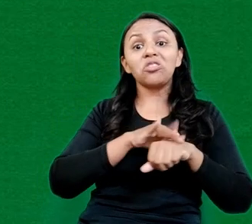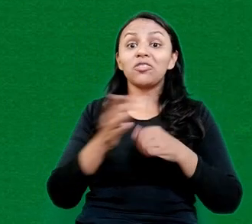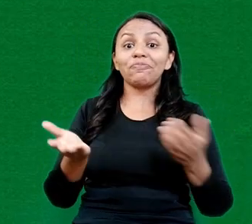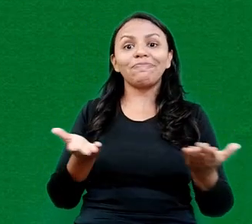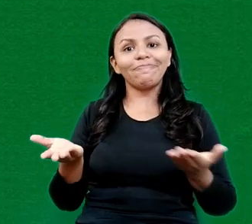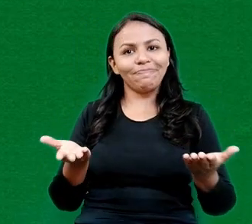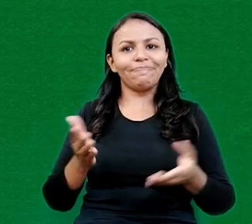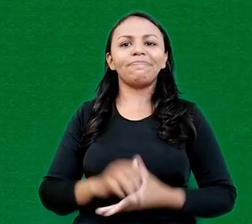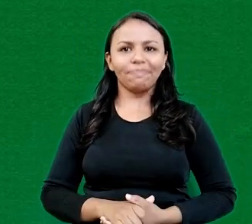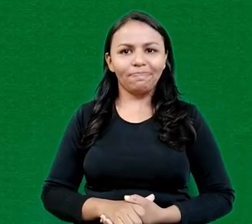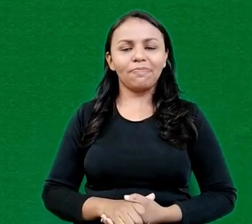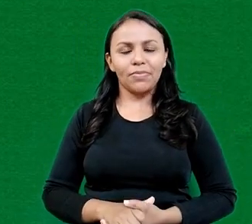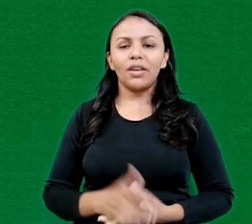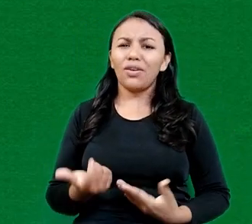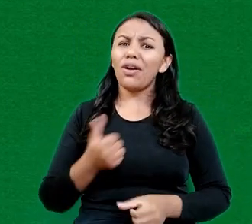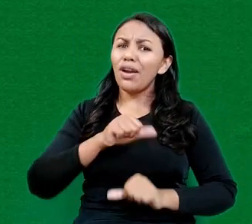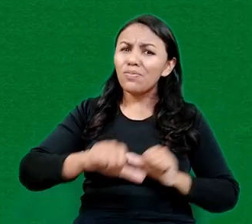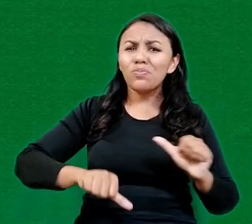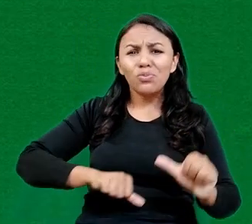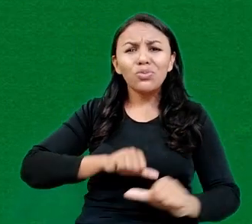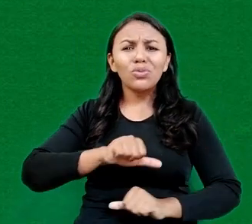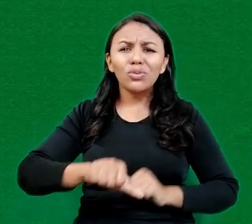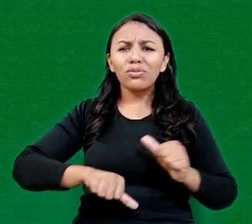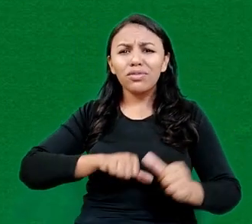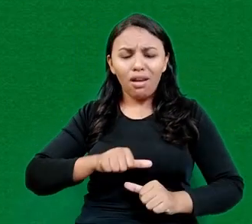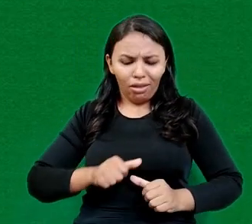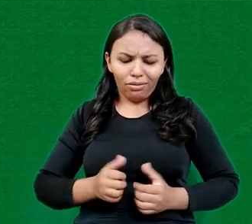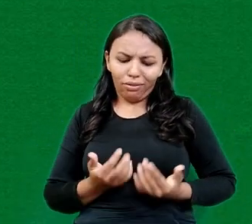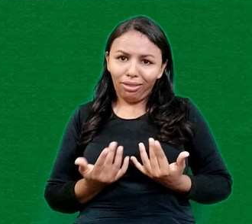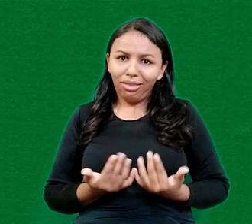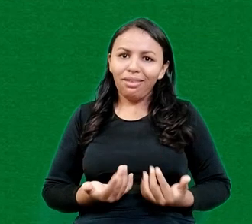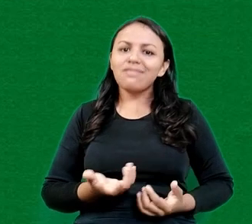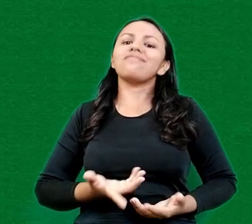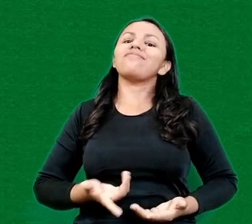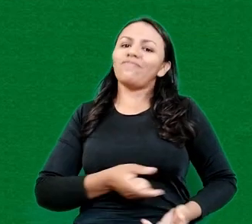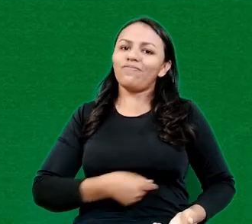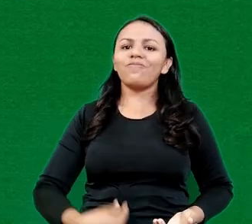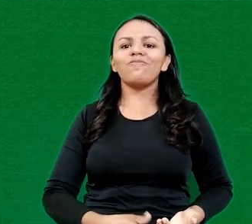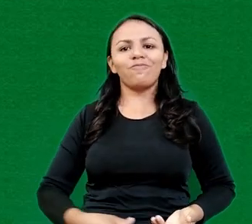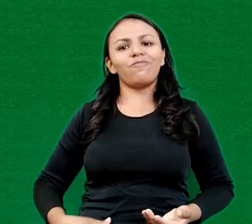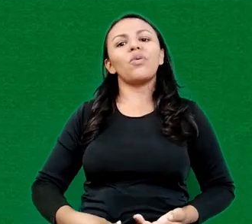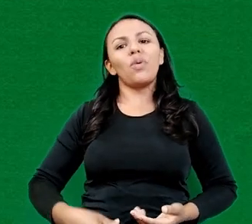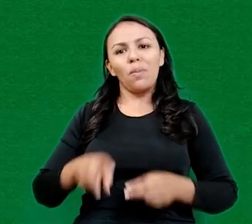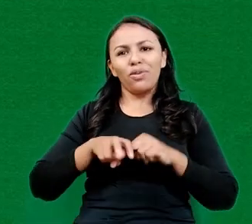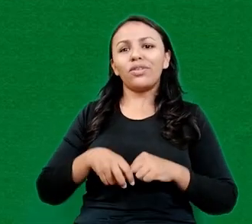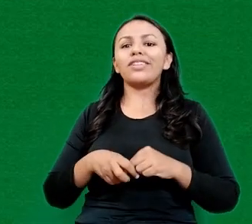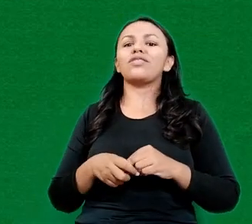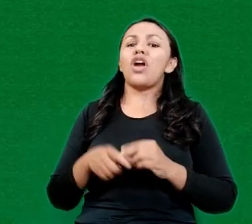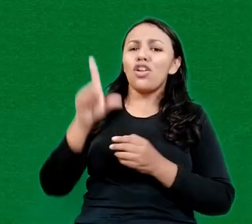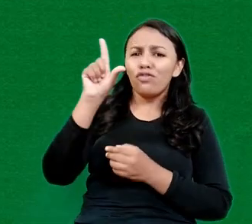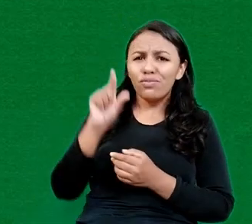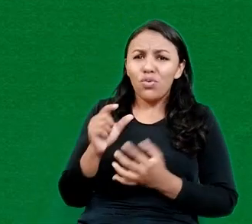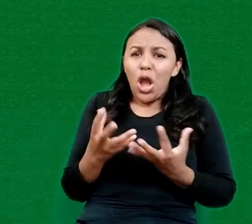E aqui você vai modificando esse perfil da mucosa intestinal, levando a uma diminuição da absorção de